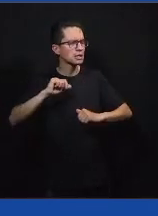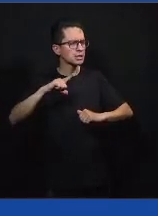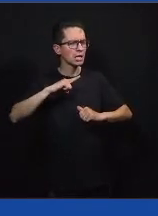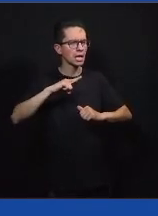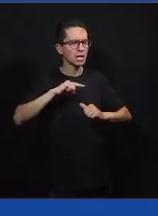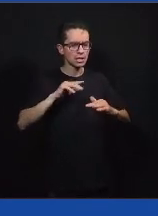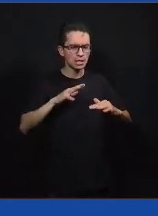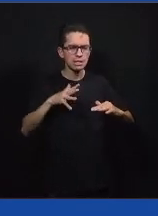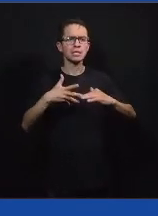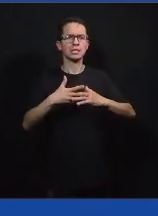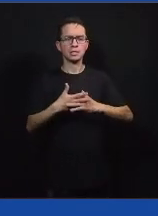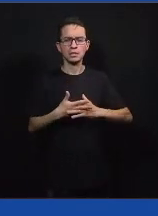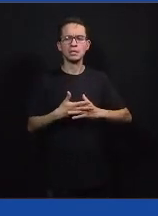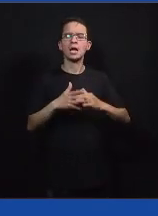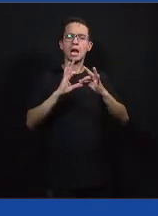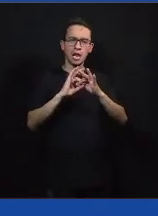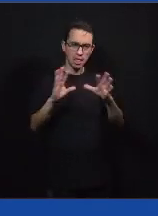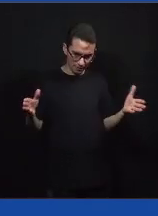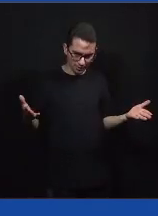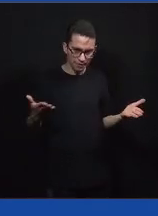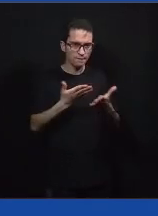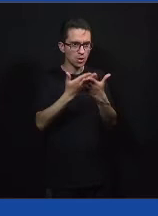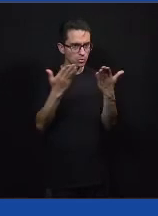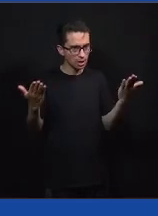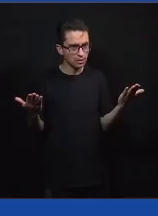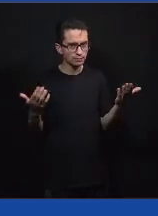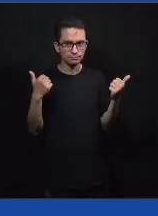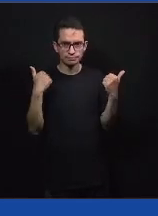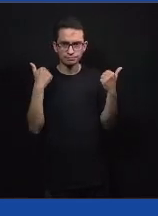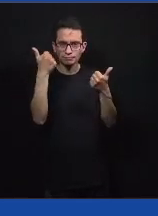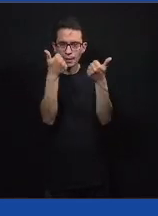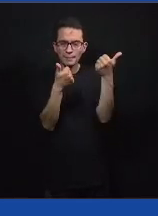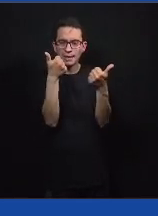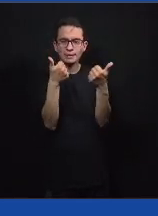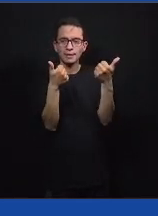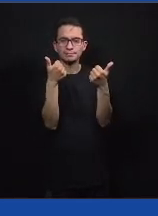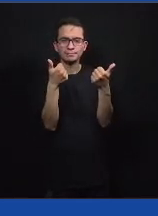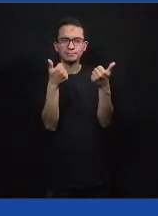Cidadania EA gente tá disposição também para ouvidos essa